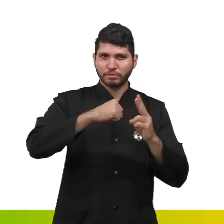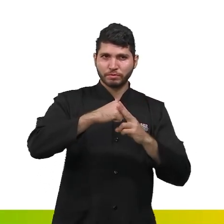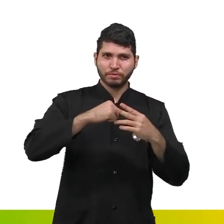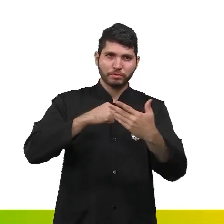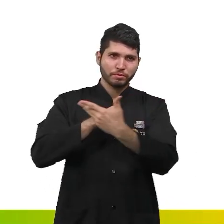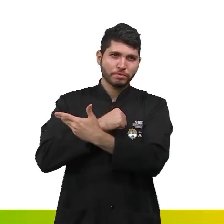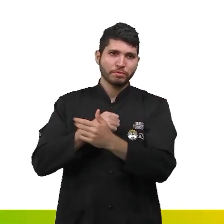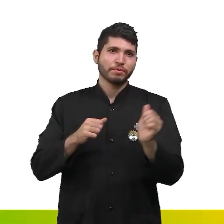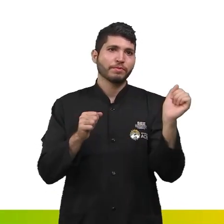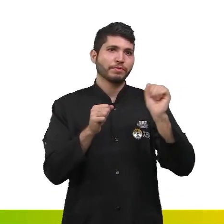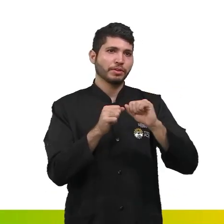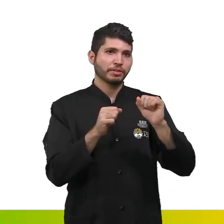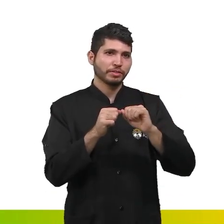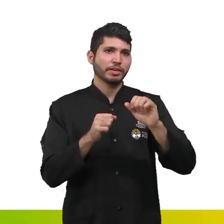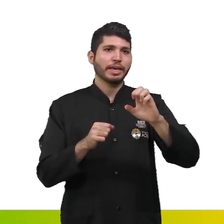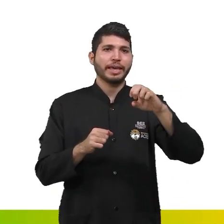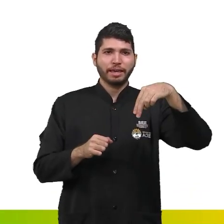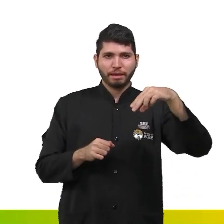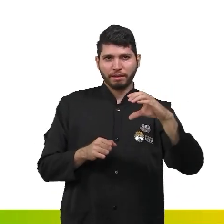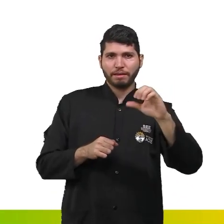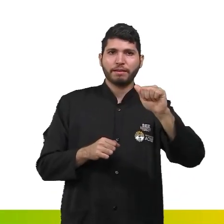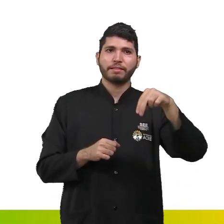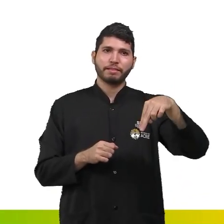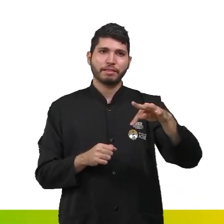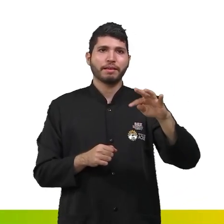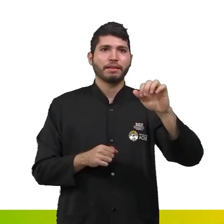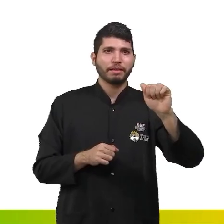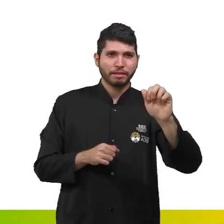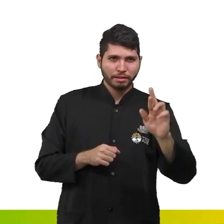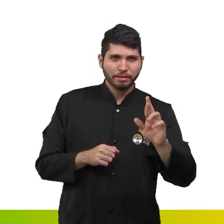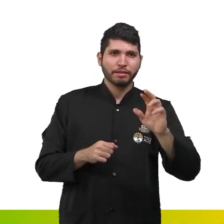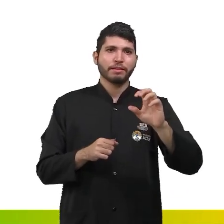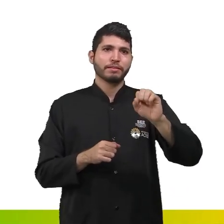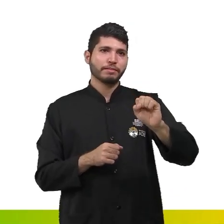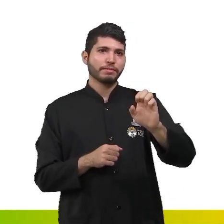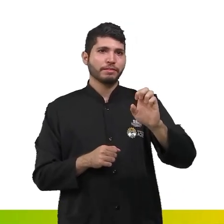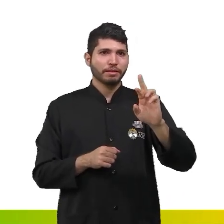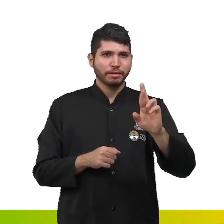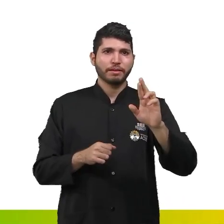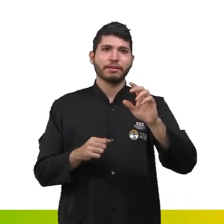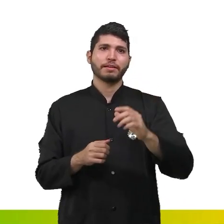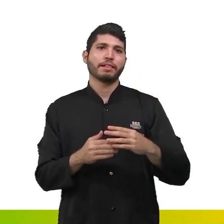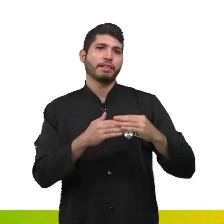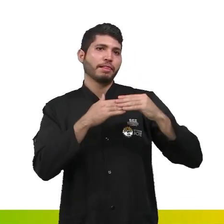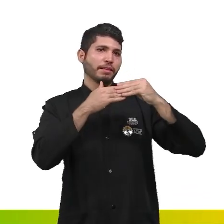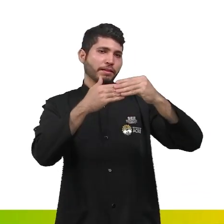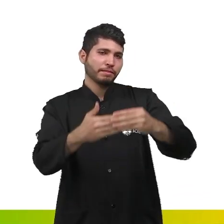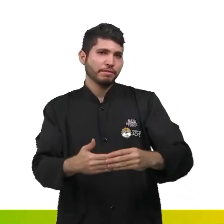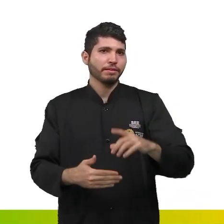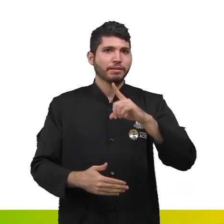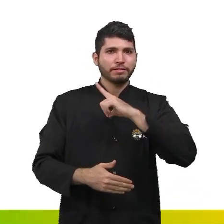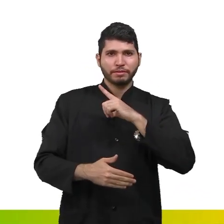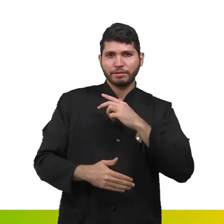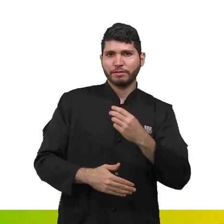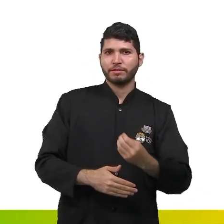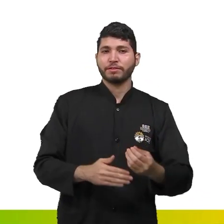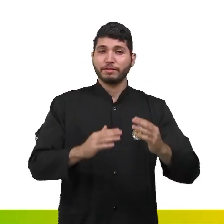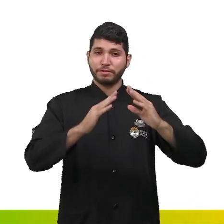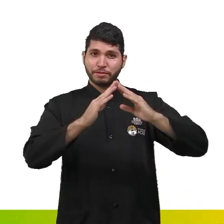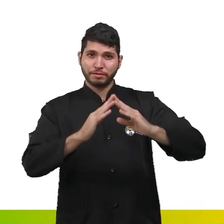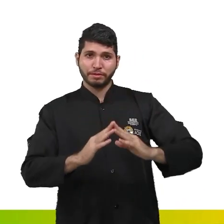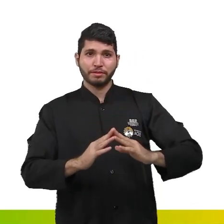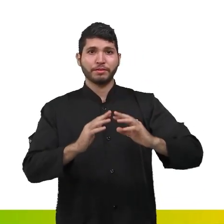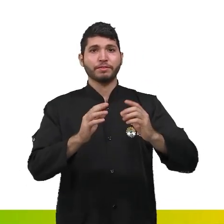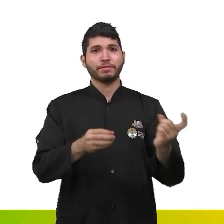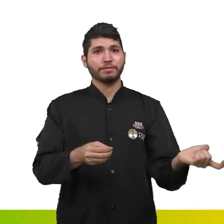ser, levar, ter, viver, que é de morar, regressar, tirar e